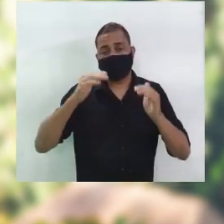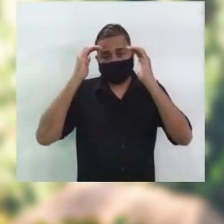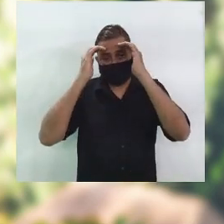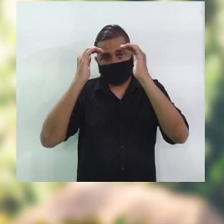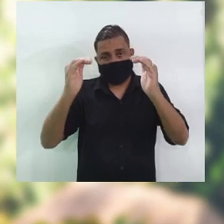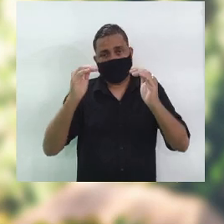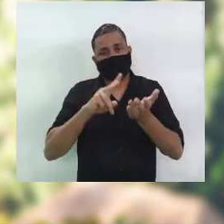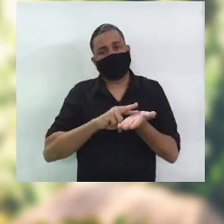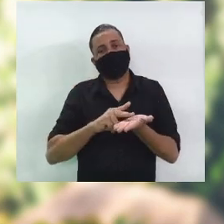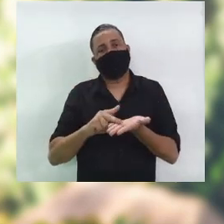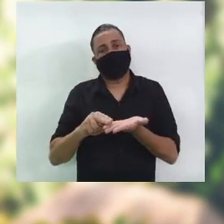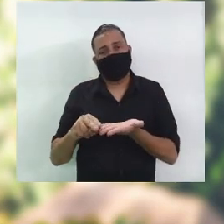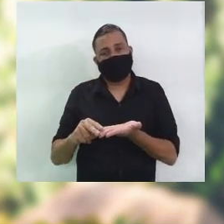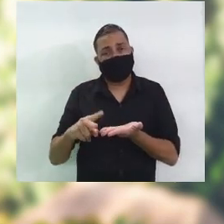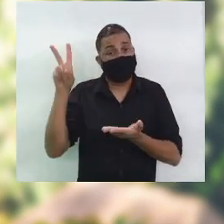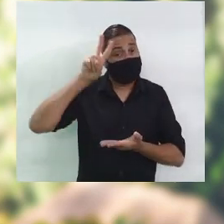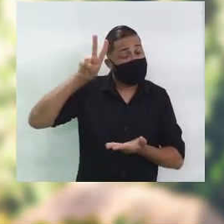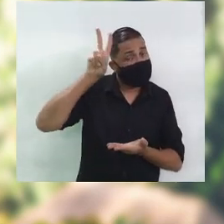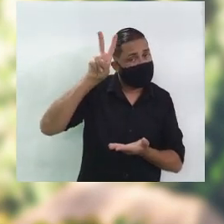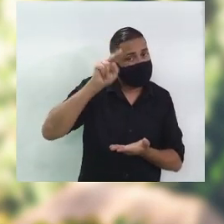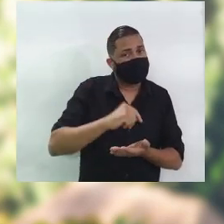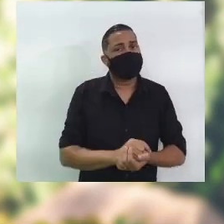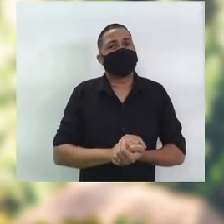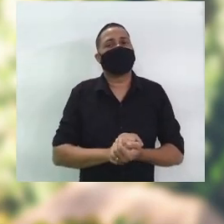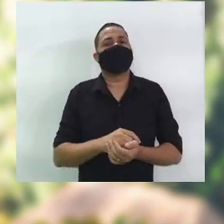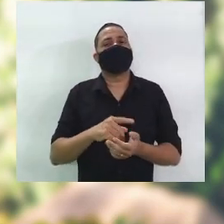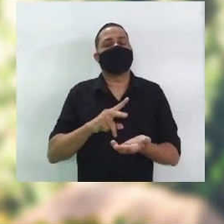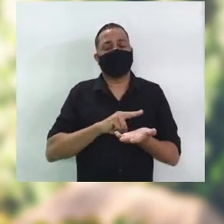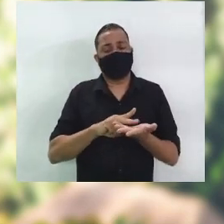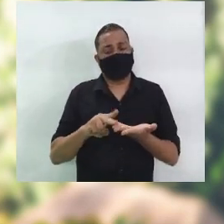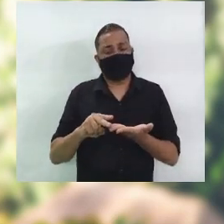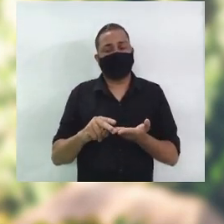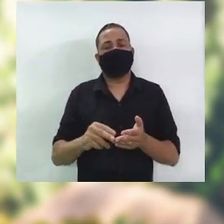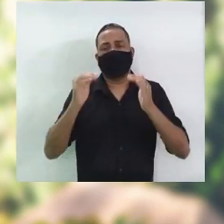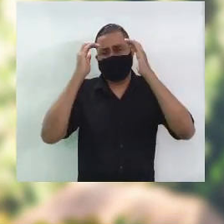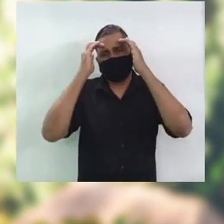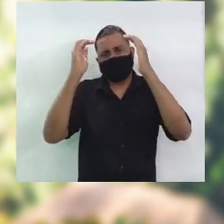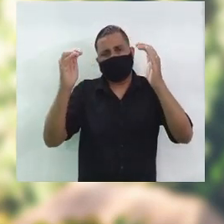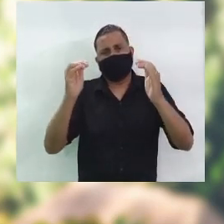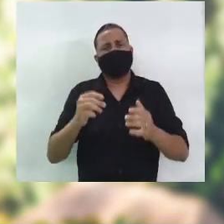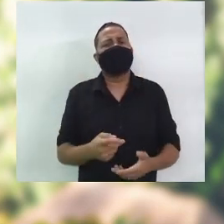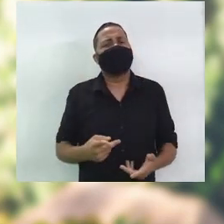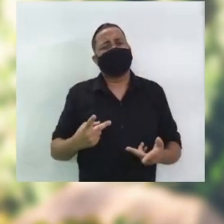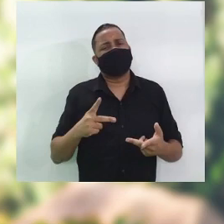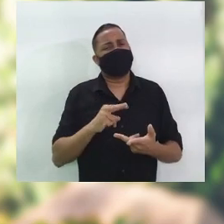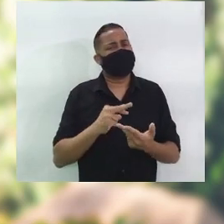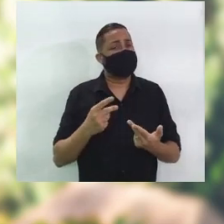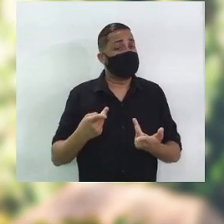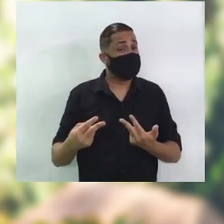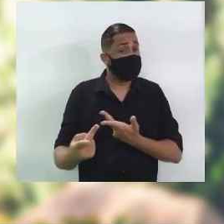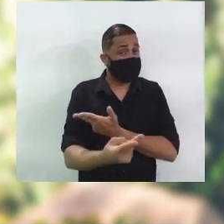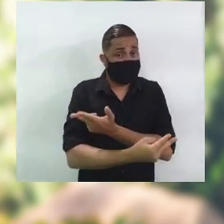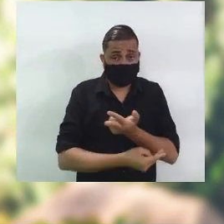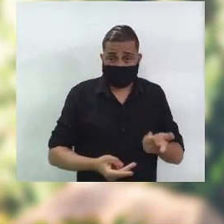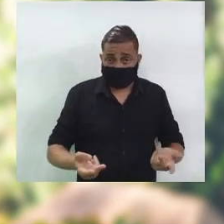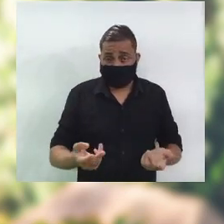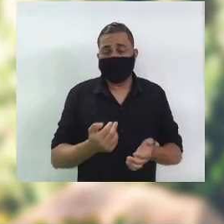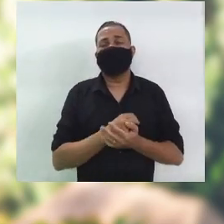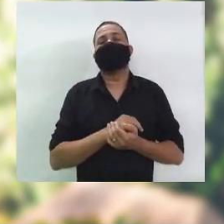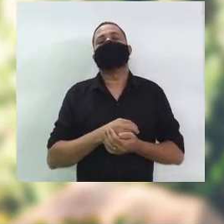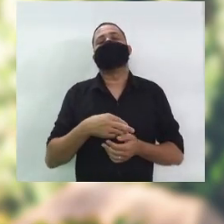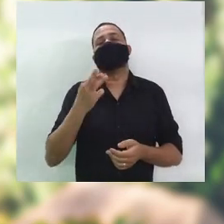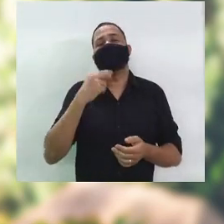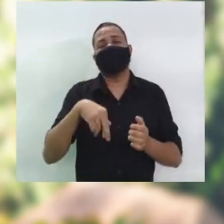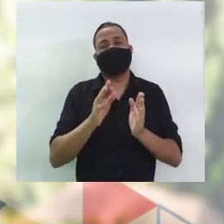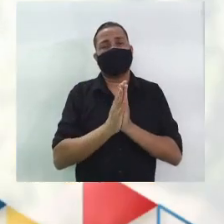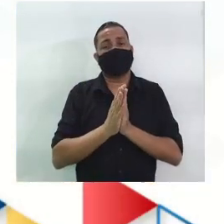e a pluralidade. Lembrem-se, plural, respeitar a diversidade religiosa. Aqui na tela